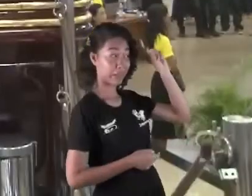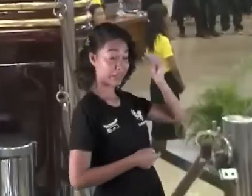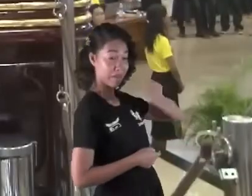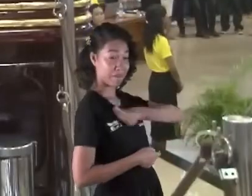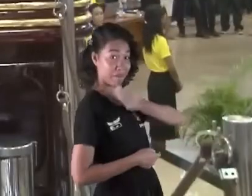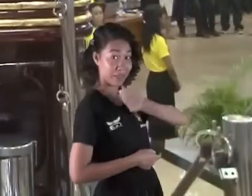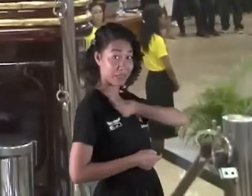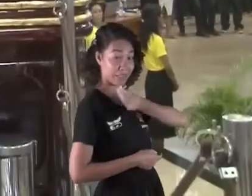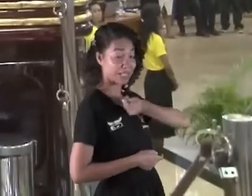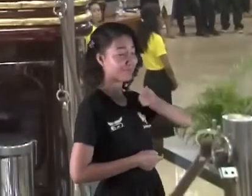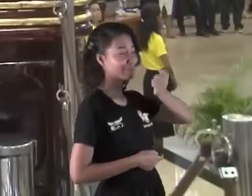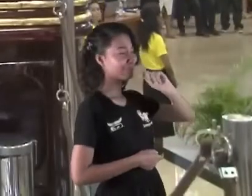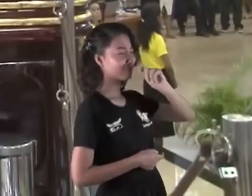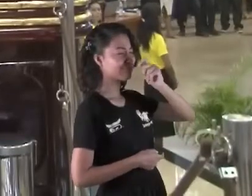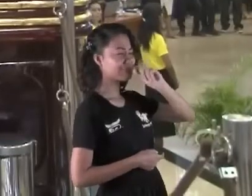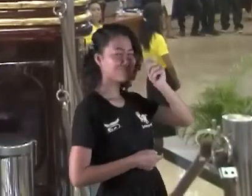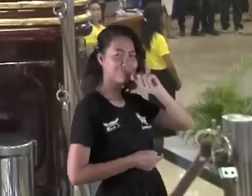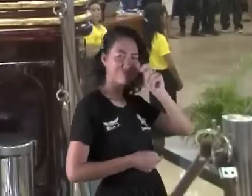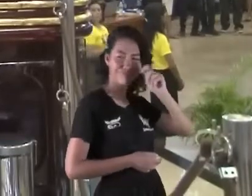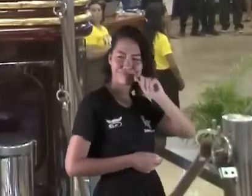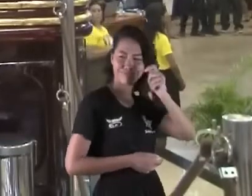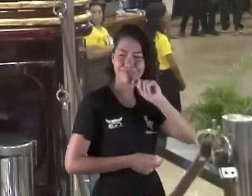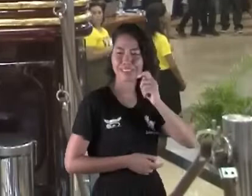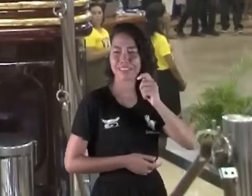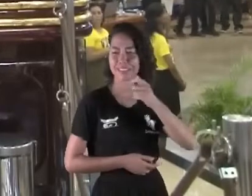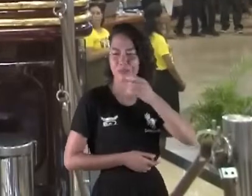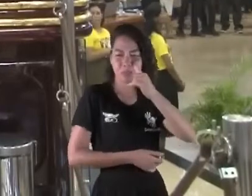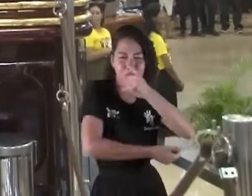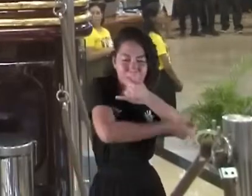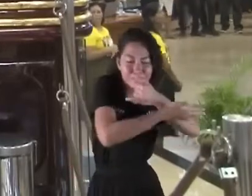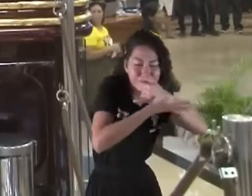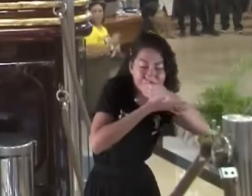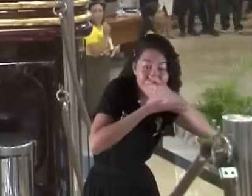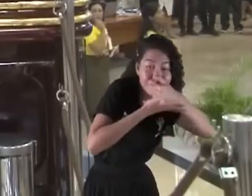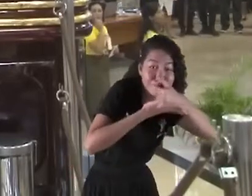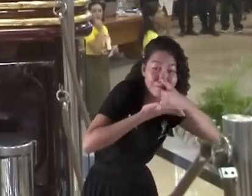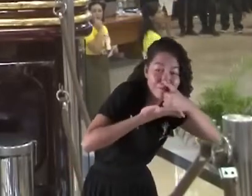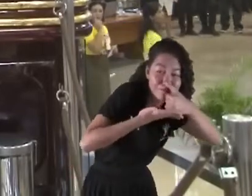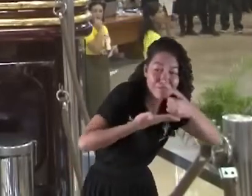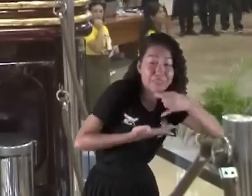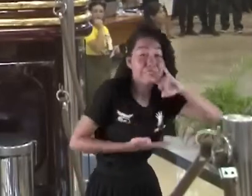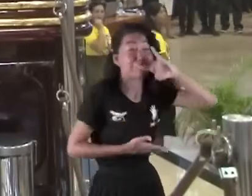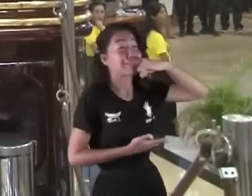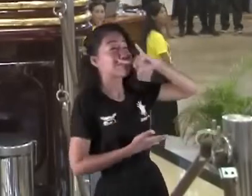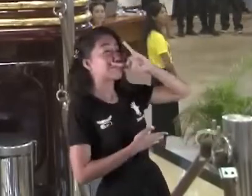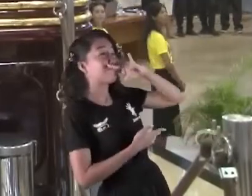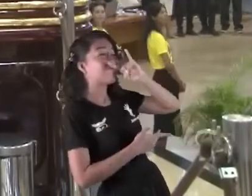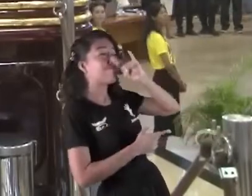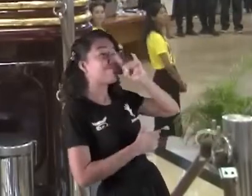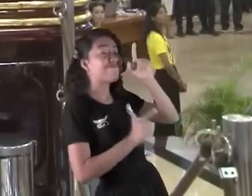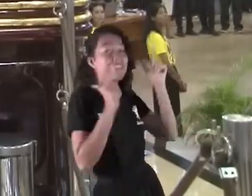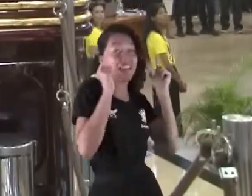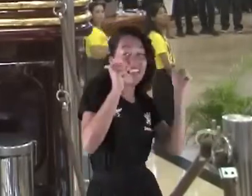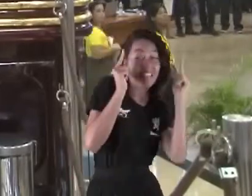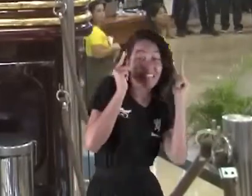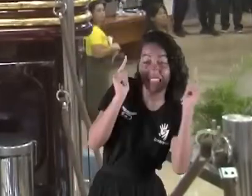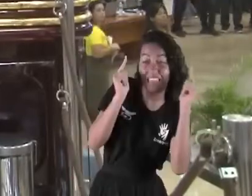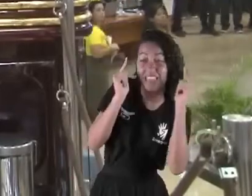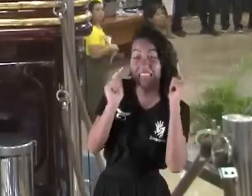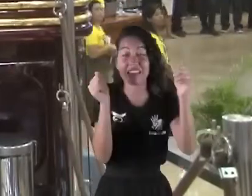Tu tava no álcool. Tu tava nos bares da vida. Tu